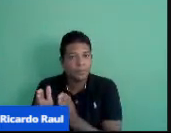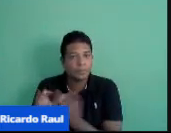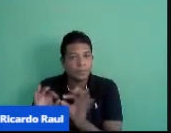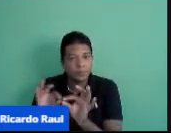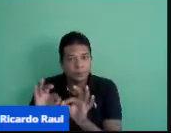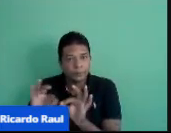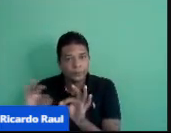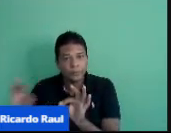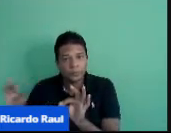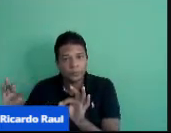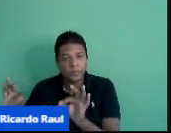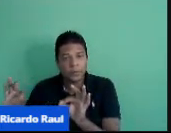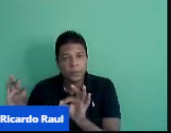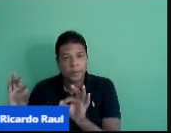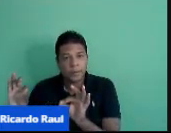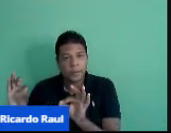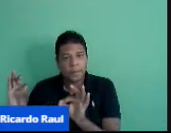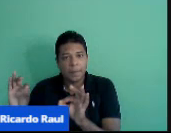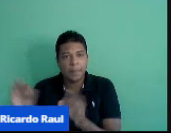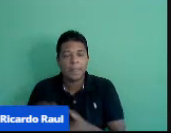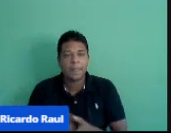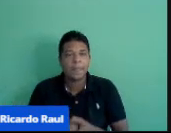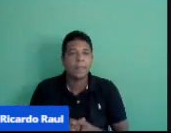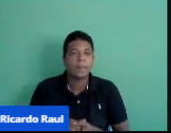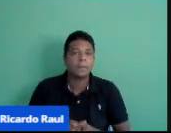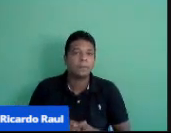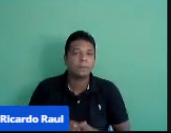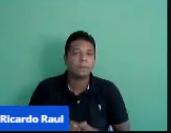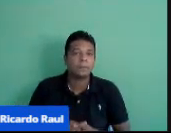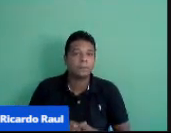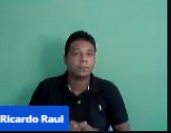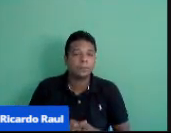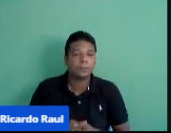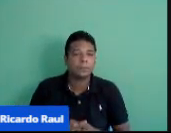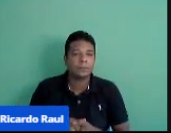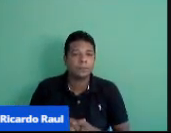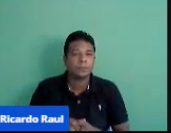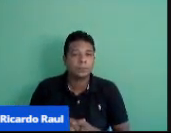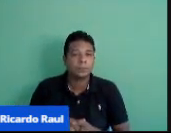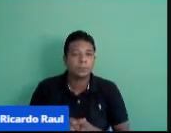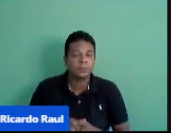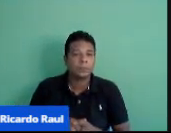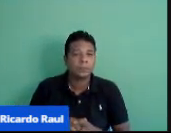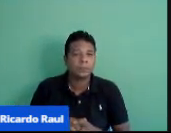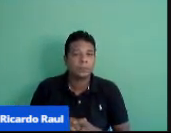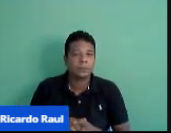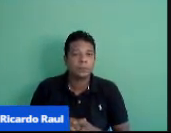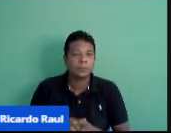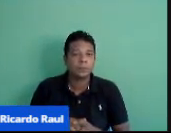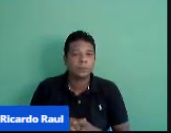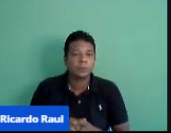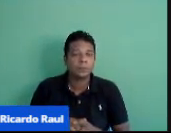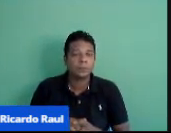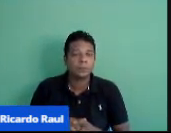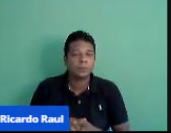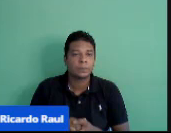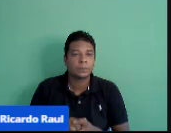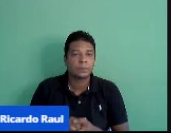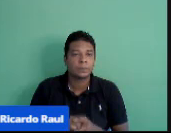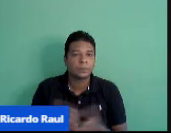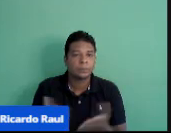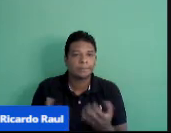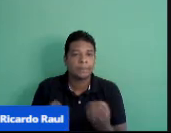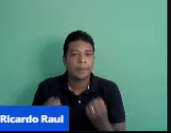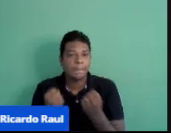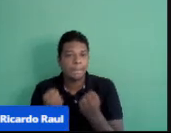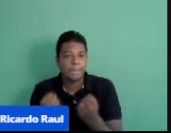atenção, apesar do fato que nos outros anos ali foram colocados, acho que de forma muito,